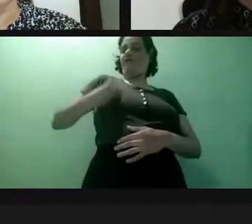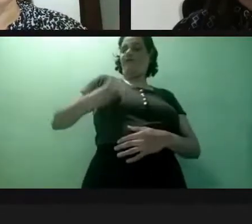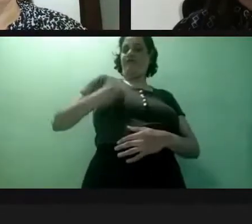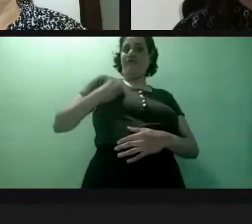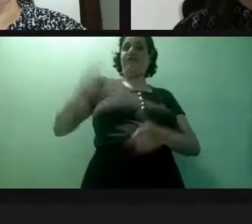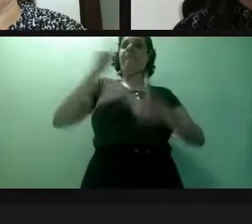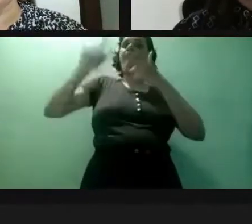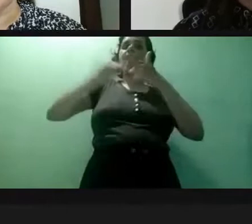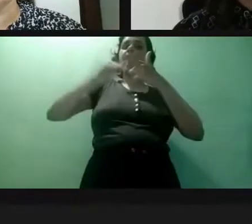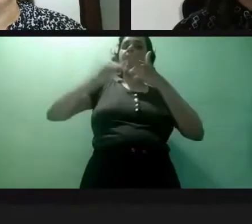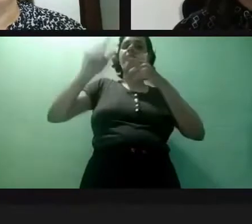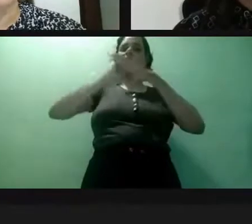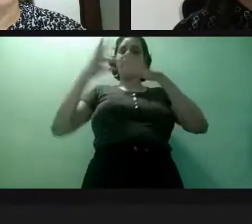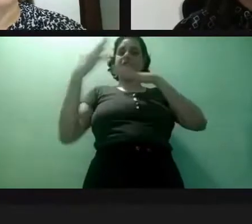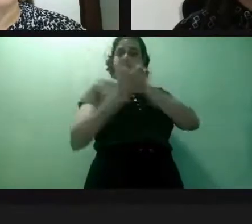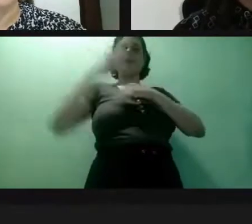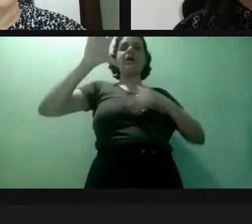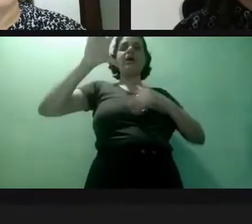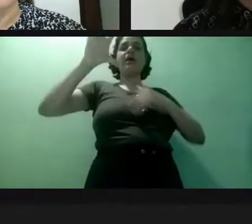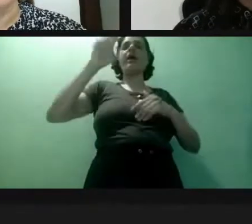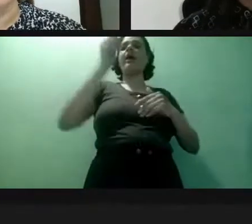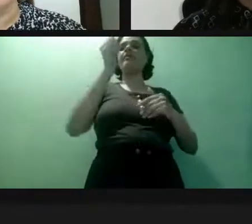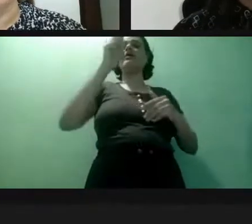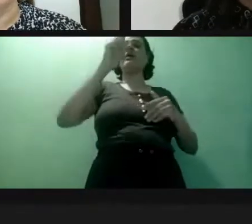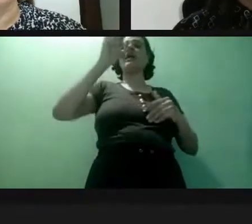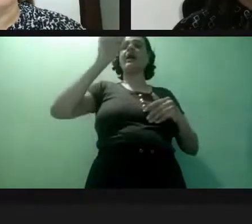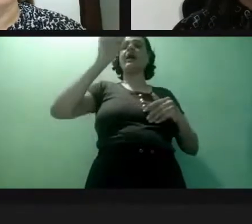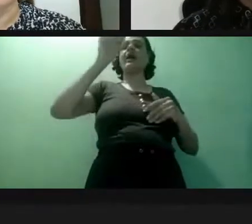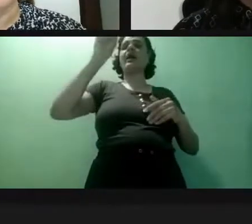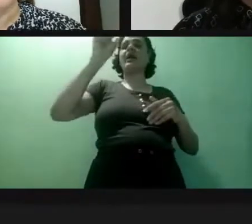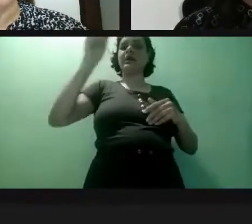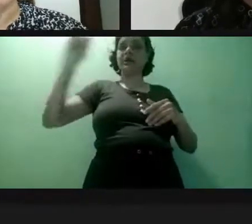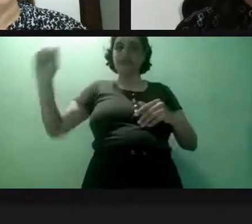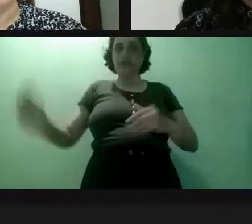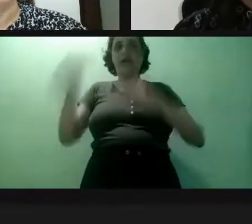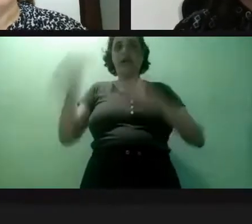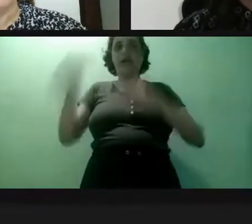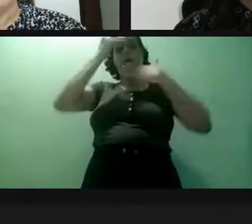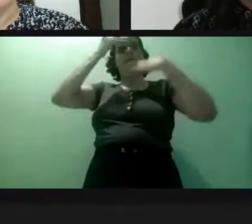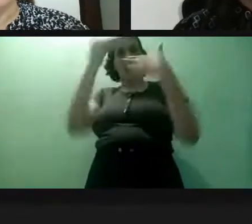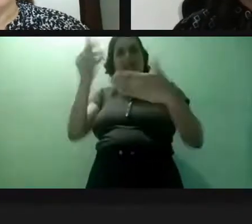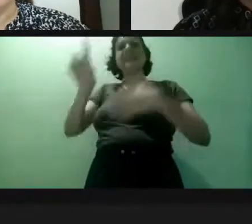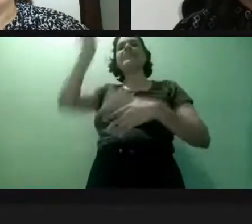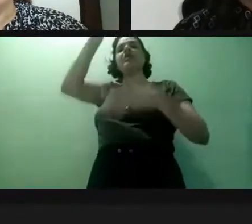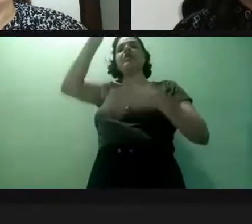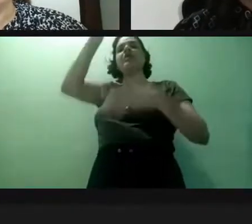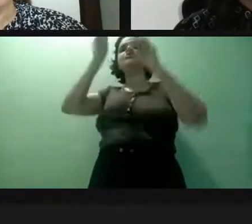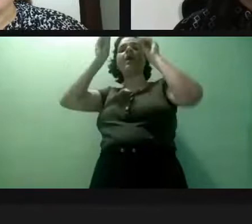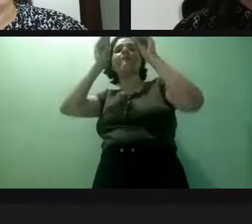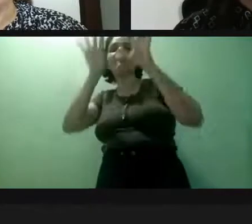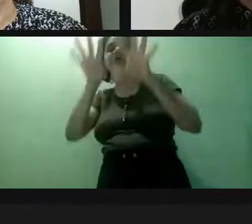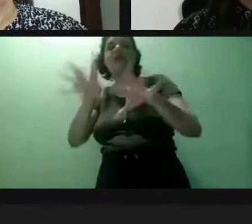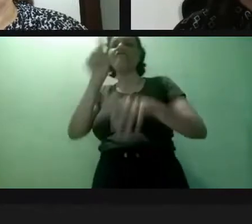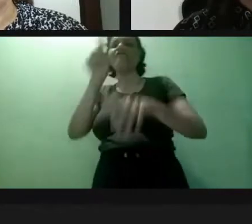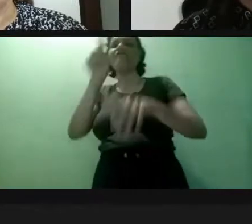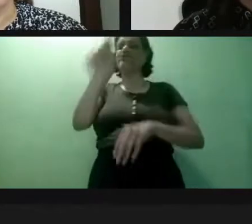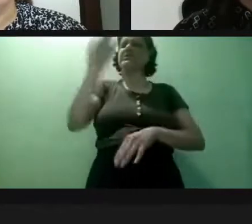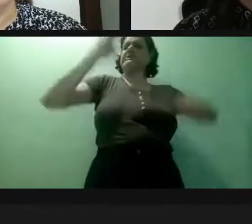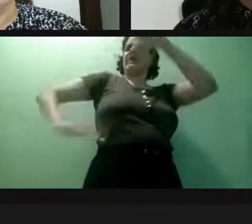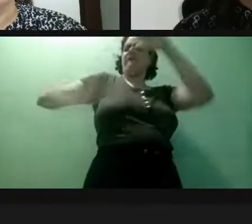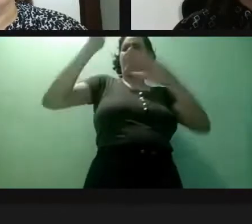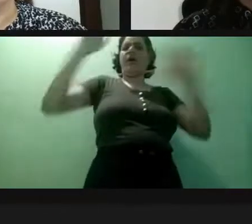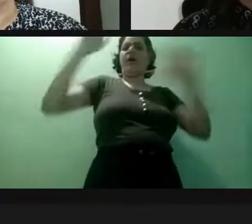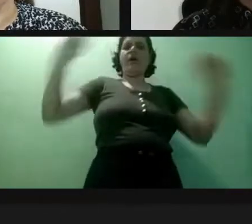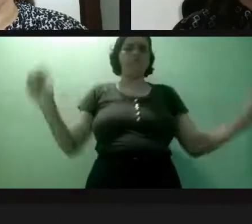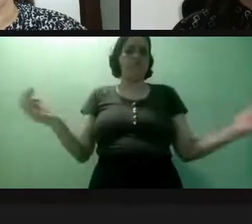situação. E Clarissa, muito obrigada, Deus te abençoe, né, que você continue assim, sendo essa profissional maravilhosa que